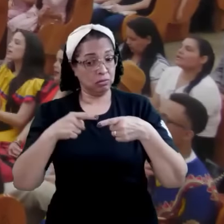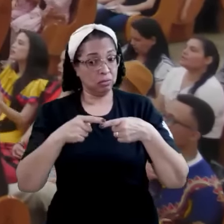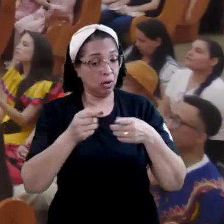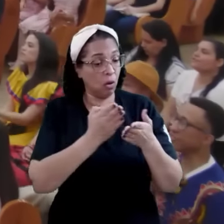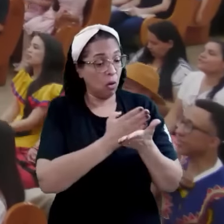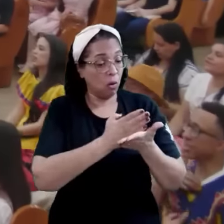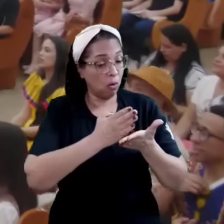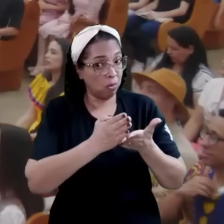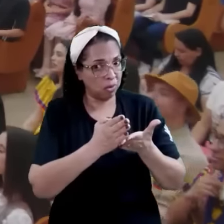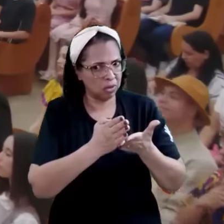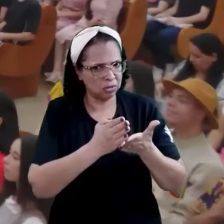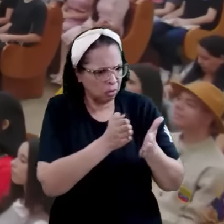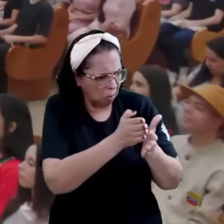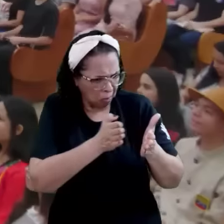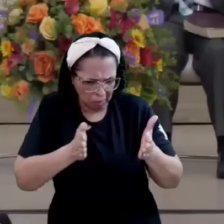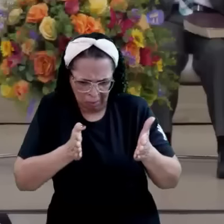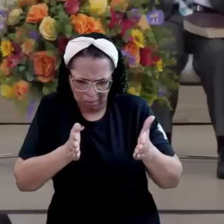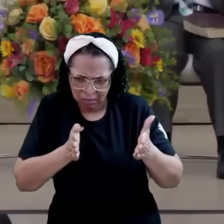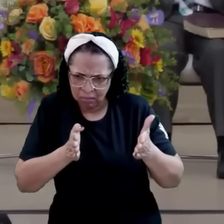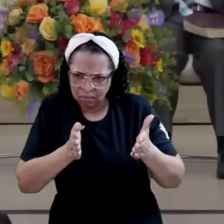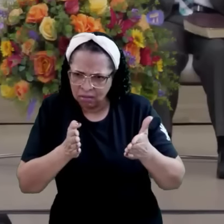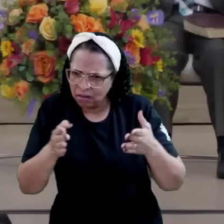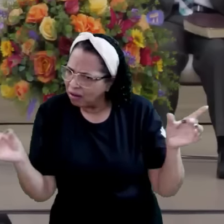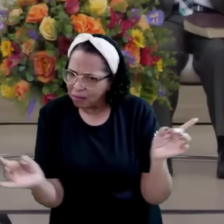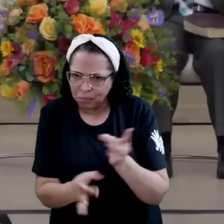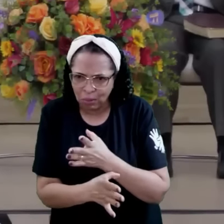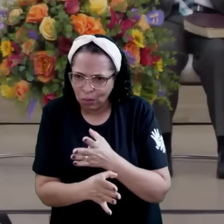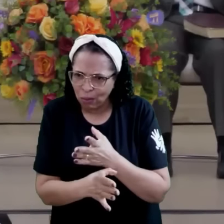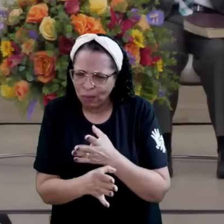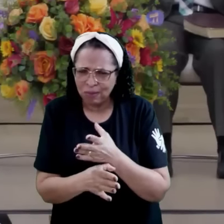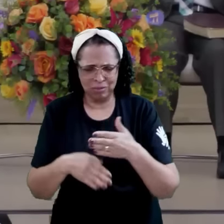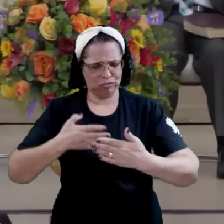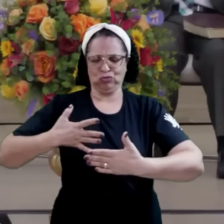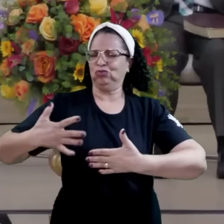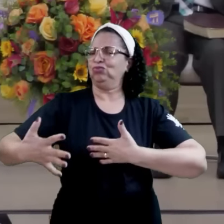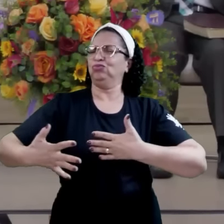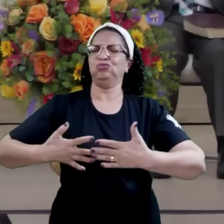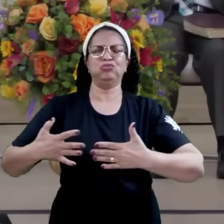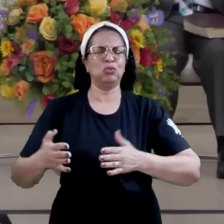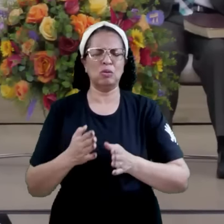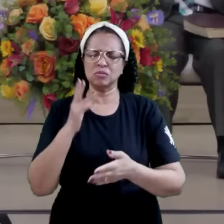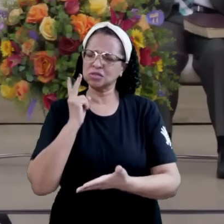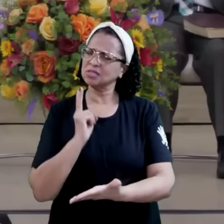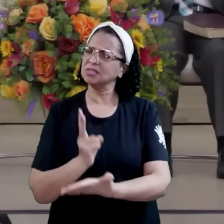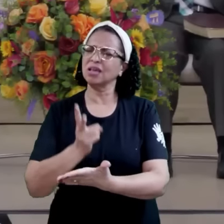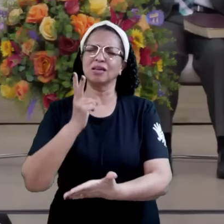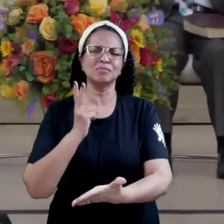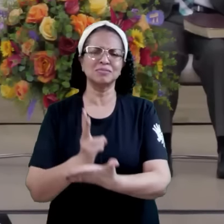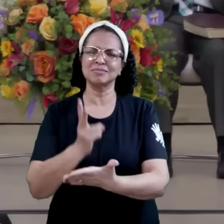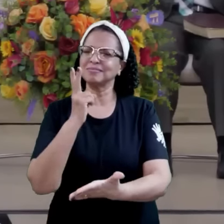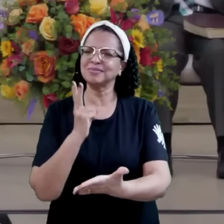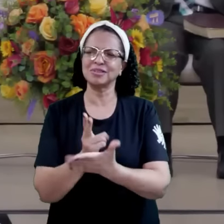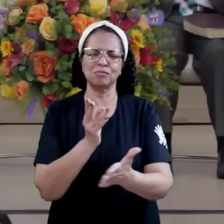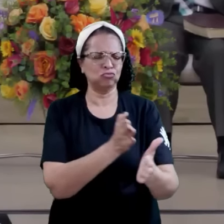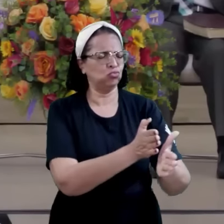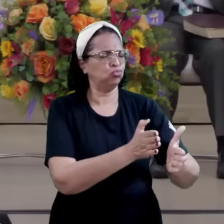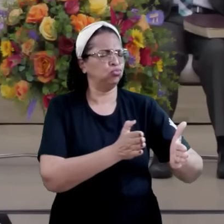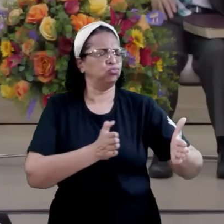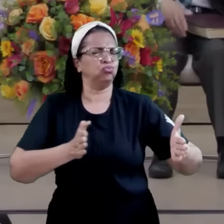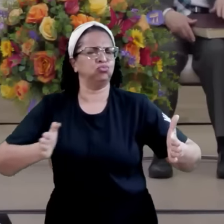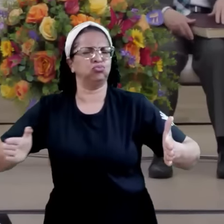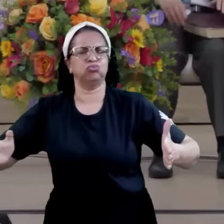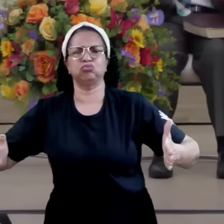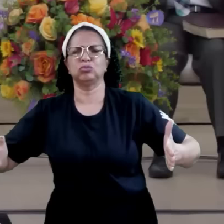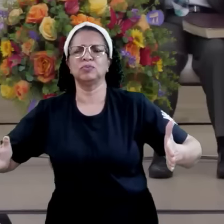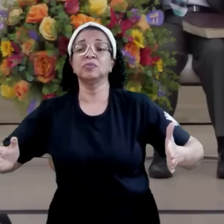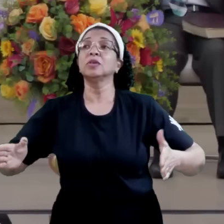meio e fim o que isso quer dizer que a bíblia reporta que aquele que começou a boa obra é que vai aperfeiçoar se ele falou que